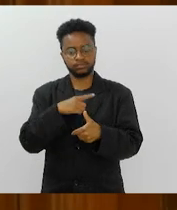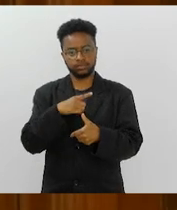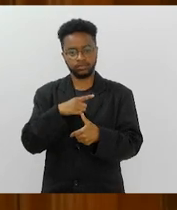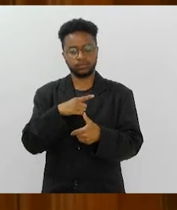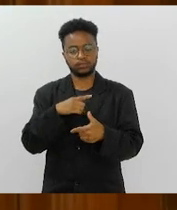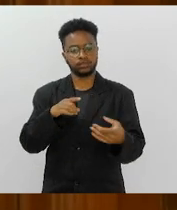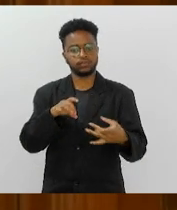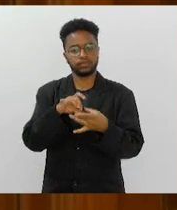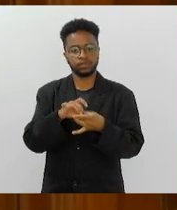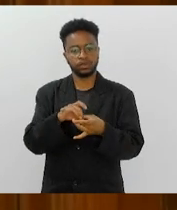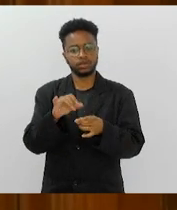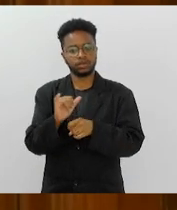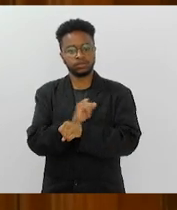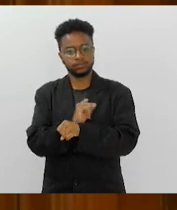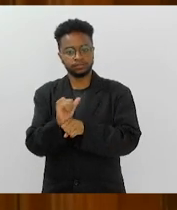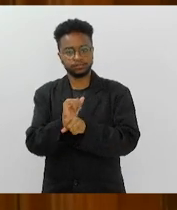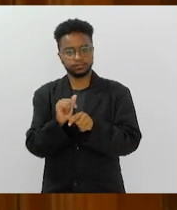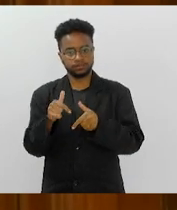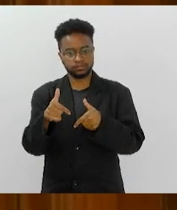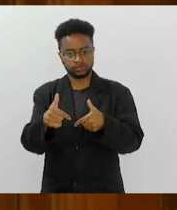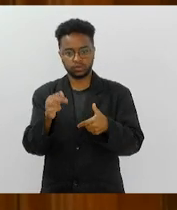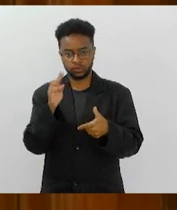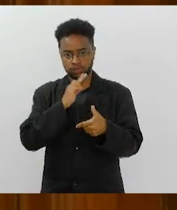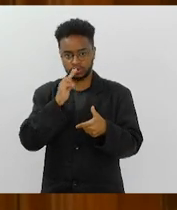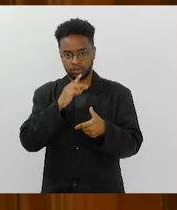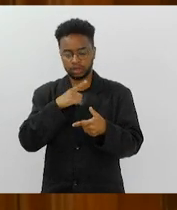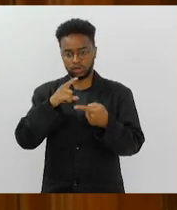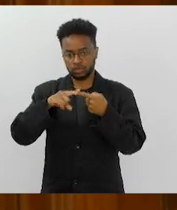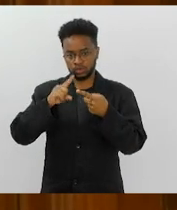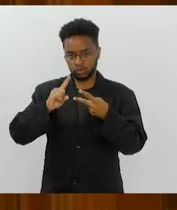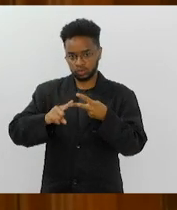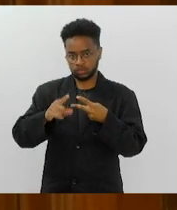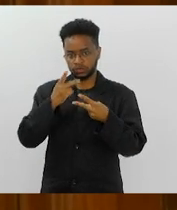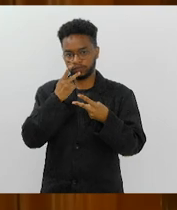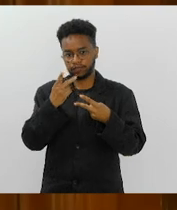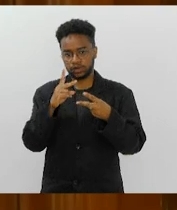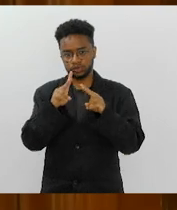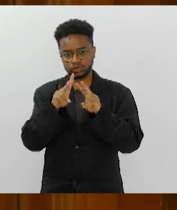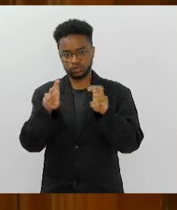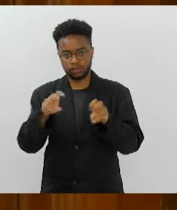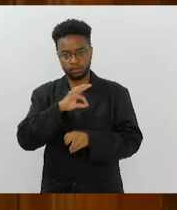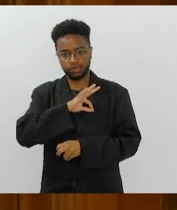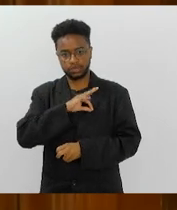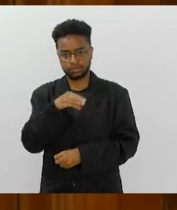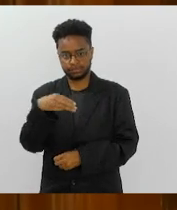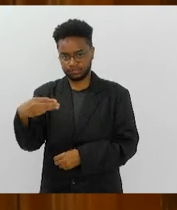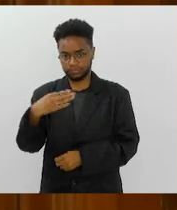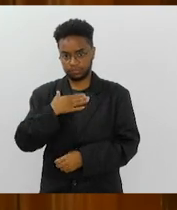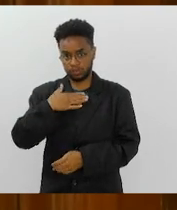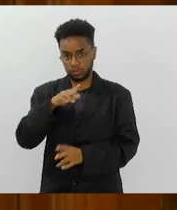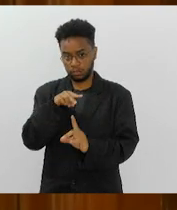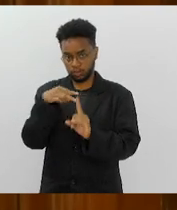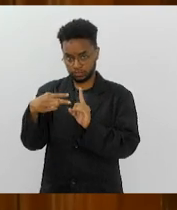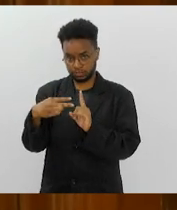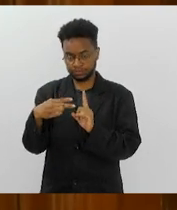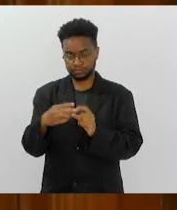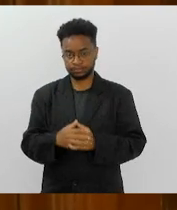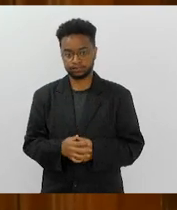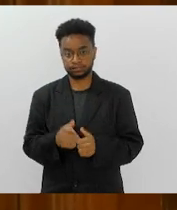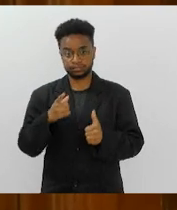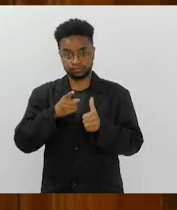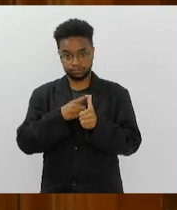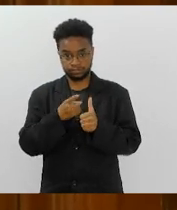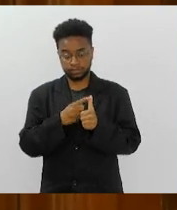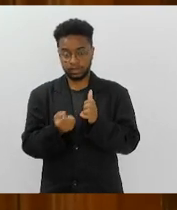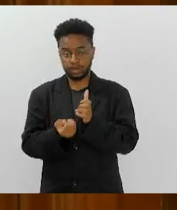emergenciais, duas dizem respeito à Polícia Militar, no meu entender, né? A primeira é a criação